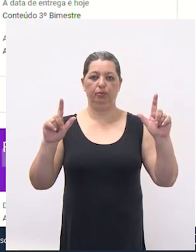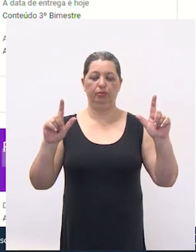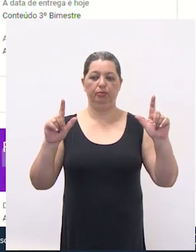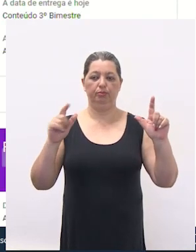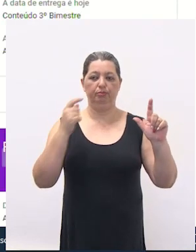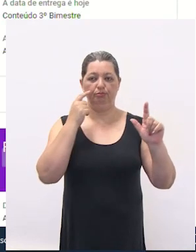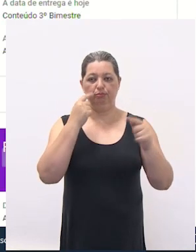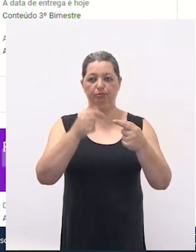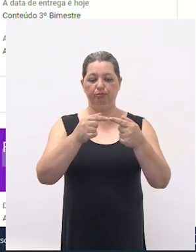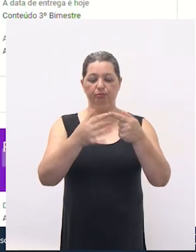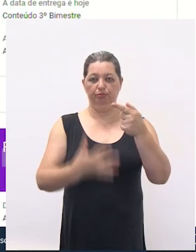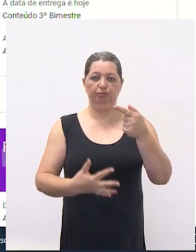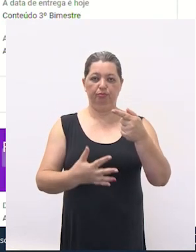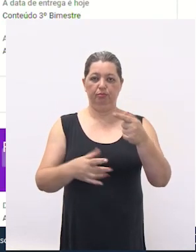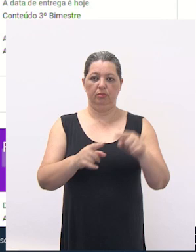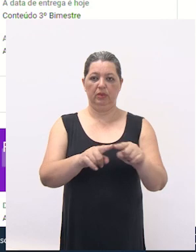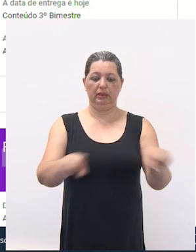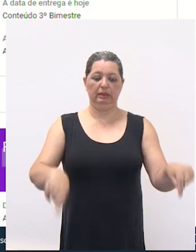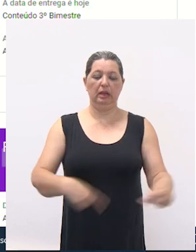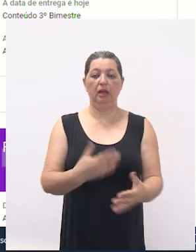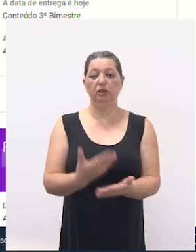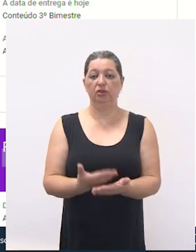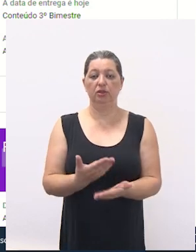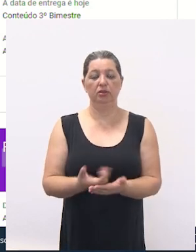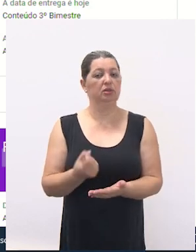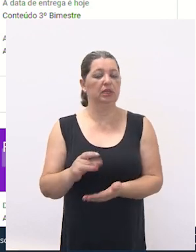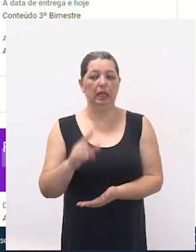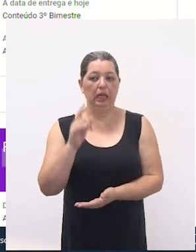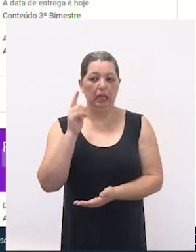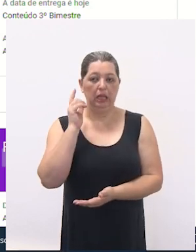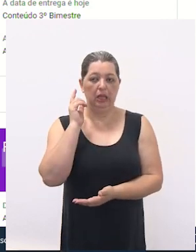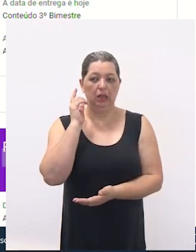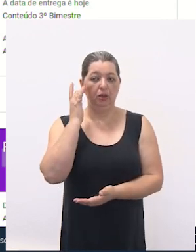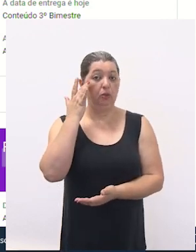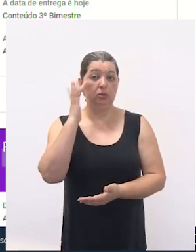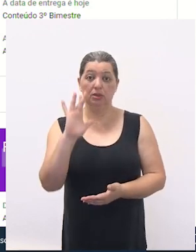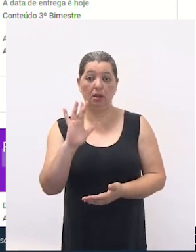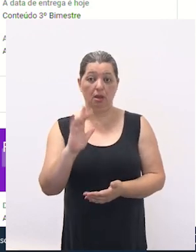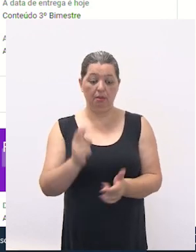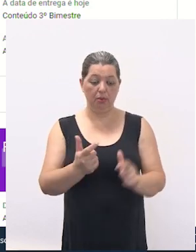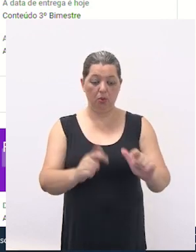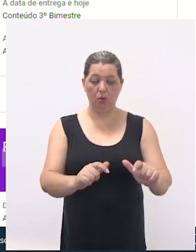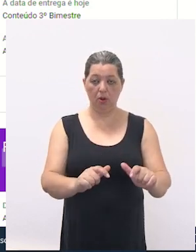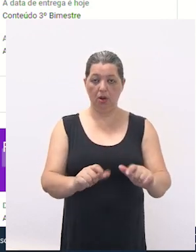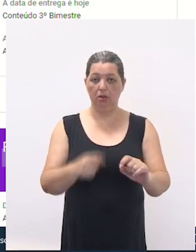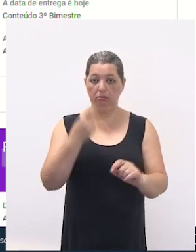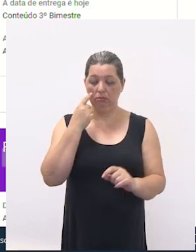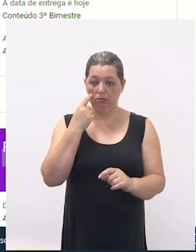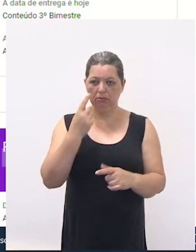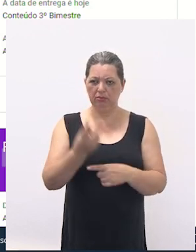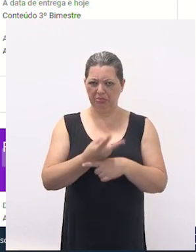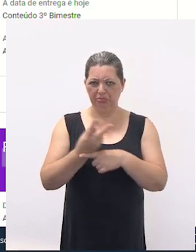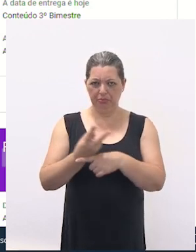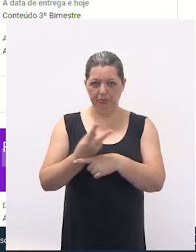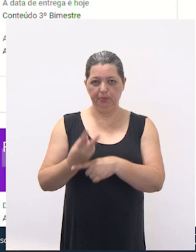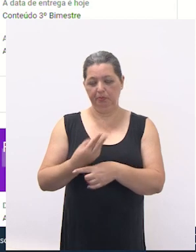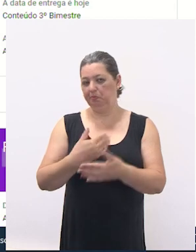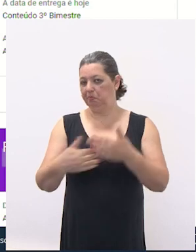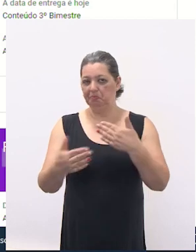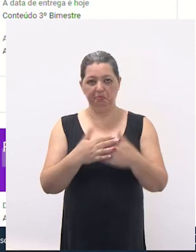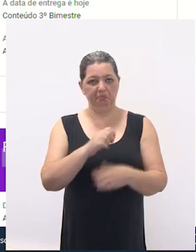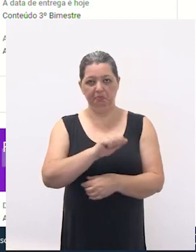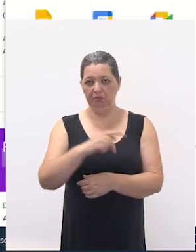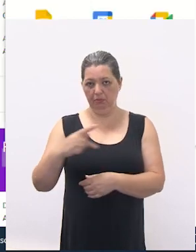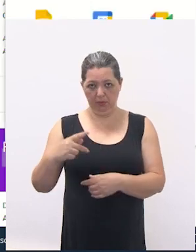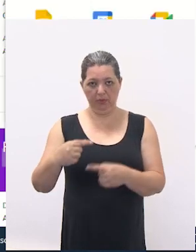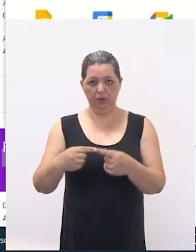do Google Sala de Aula, né? Para quem não sabe aonde está o Google Sala de Aula, para a gente procurar qualquer aplicativo